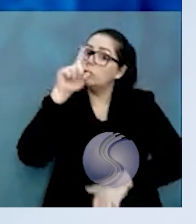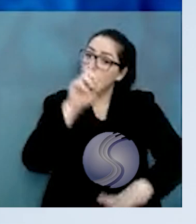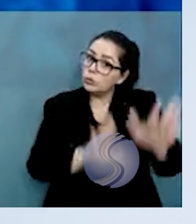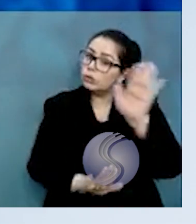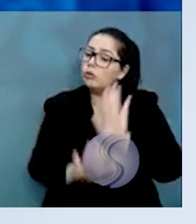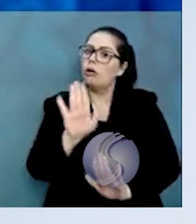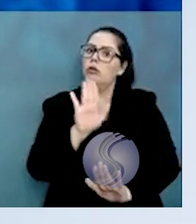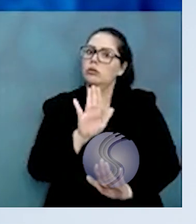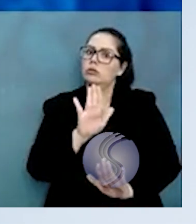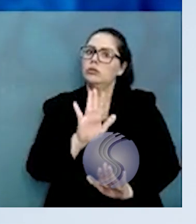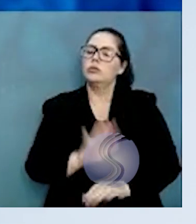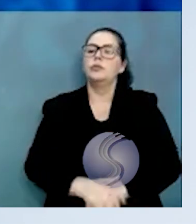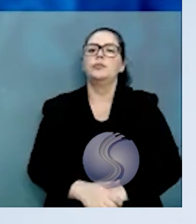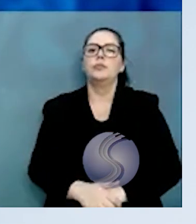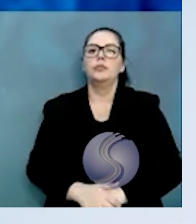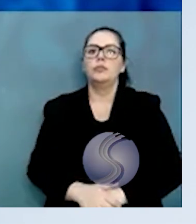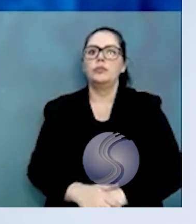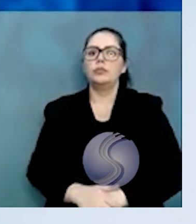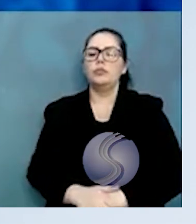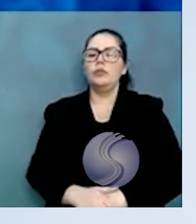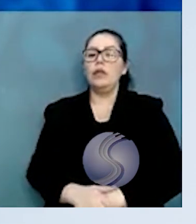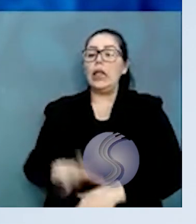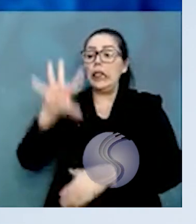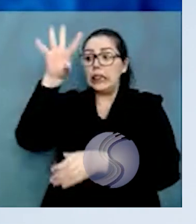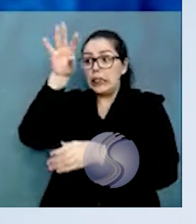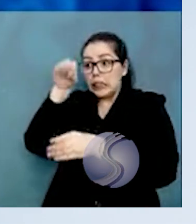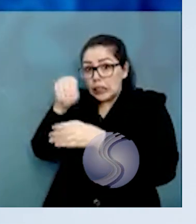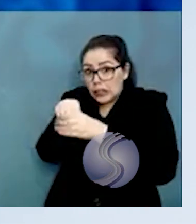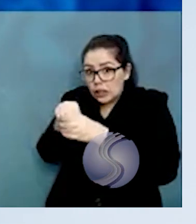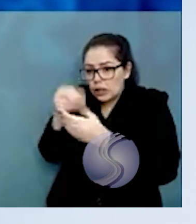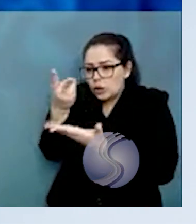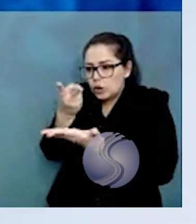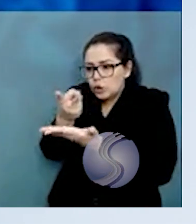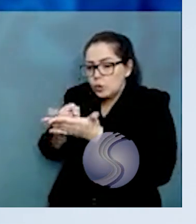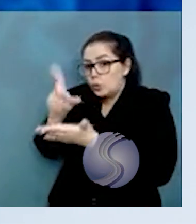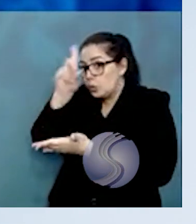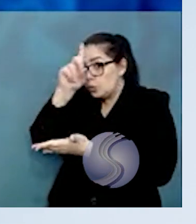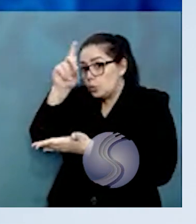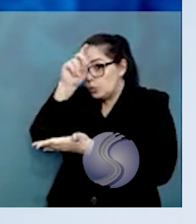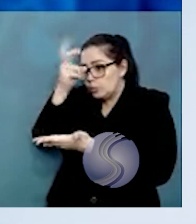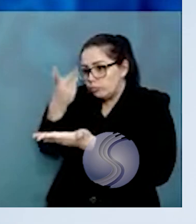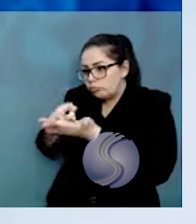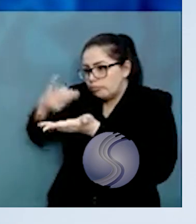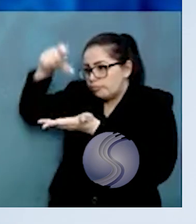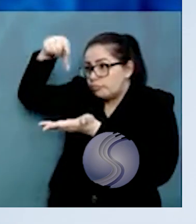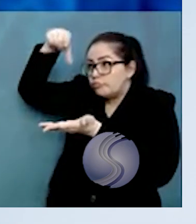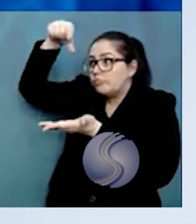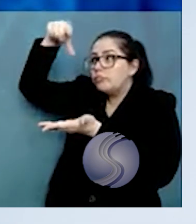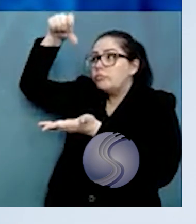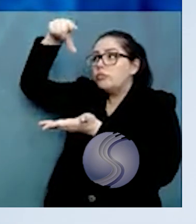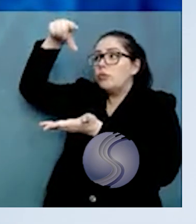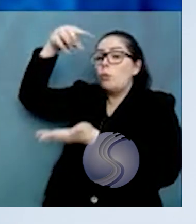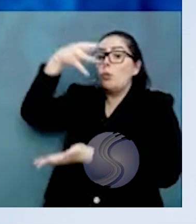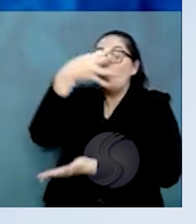veja que aumentou muito o número de internados. Isso porque nós tivemos nessas últimas 24 horas, só na UPA, 10 a mais.